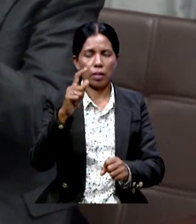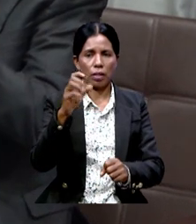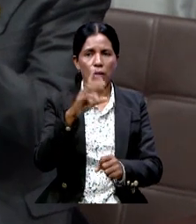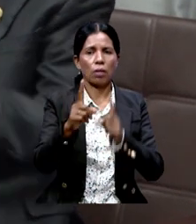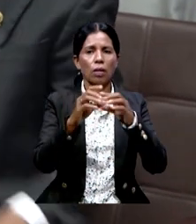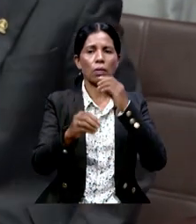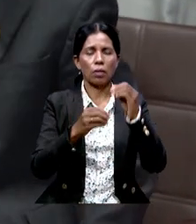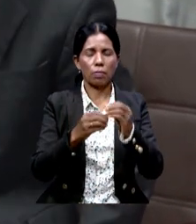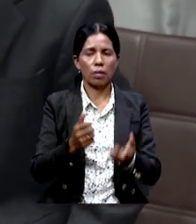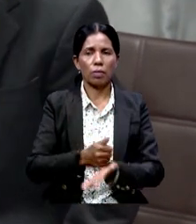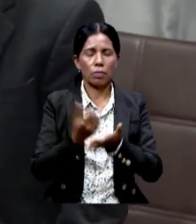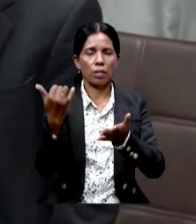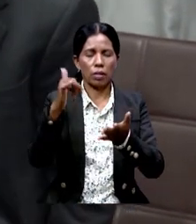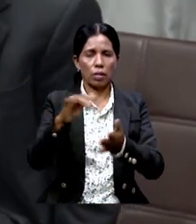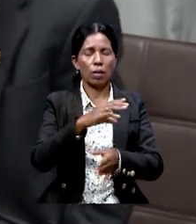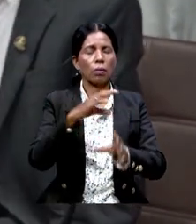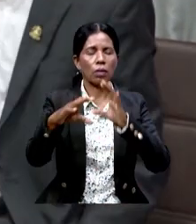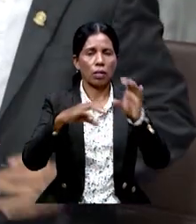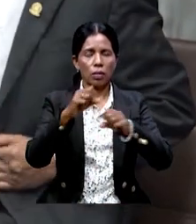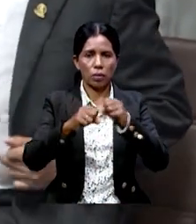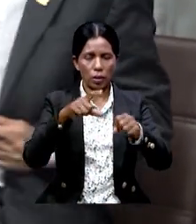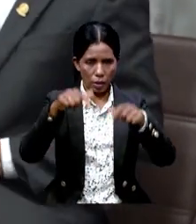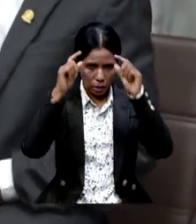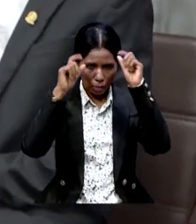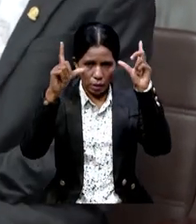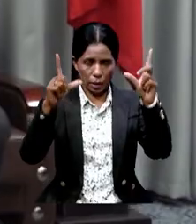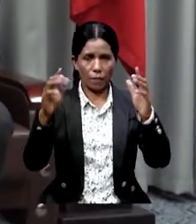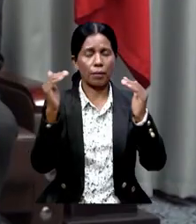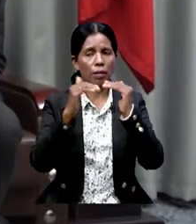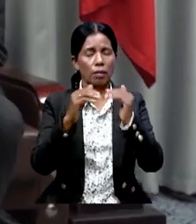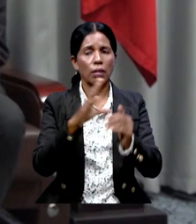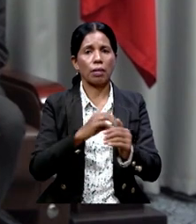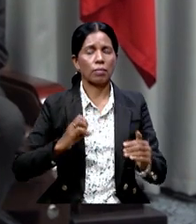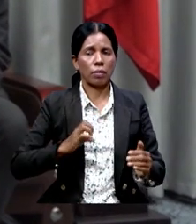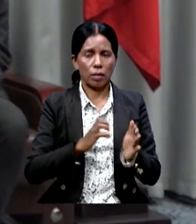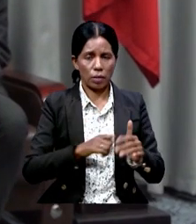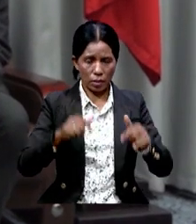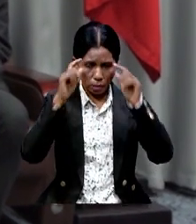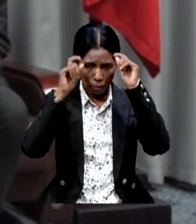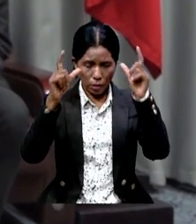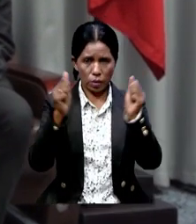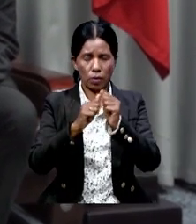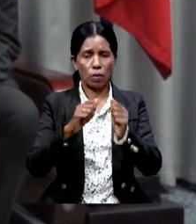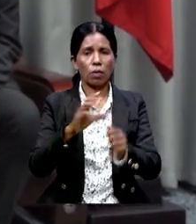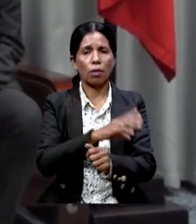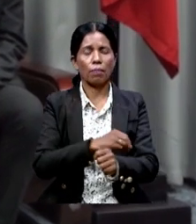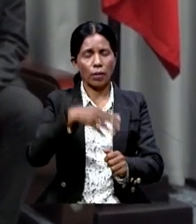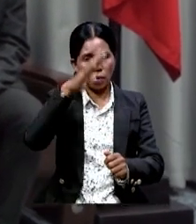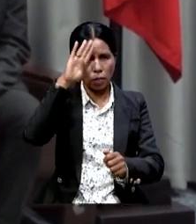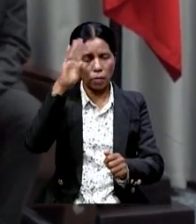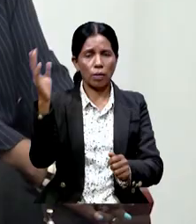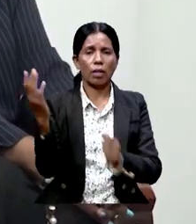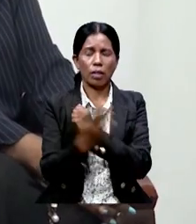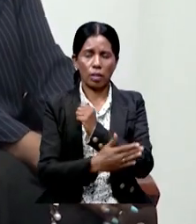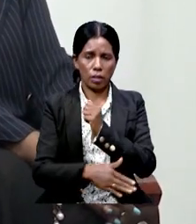Cira e o setor Comunicação Social, Timor-Leste. A foi um encontro, embaixadora Neha Teten, Timor-Leste, o Cuba, a Nessan Nação Amigo. Também, a cara que apoia a jornalista